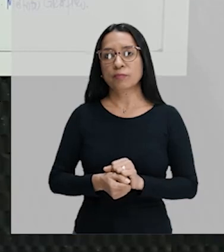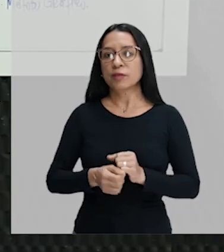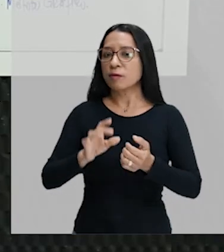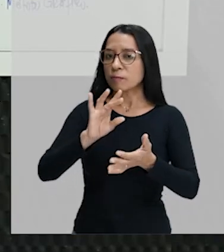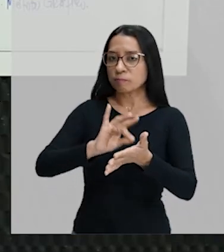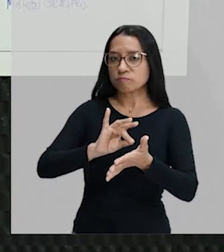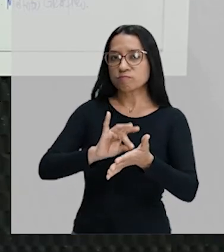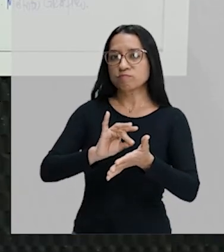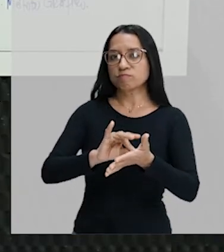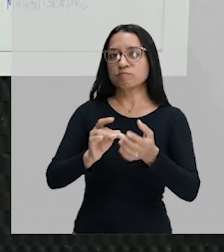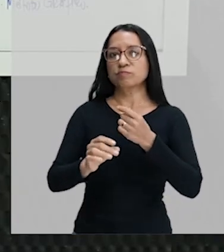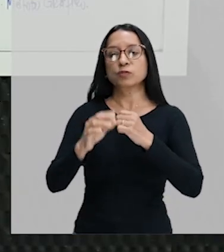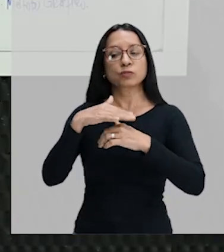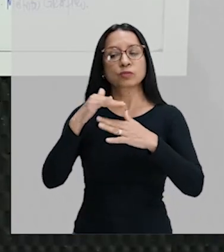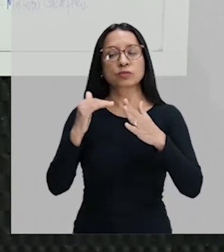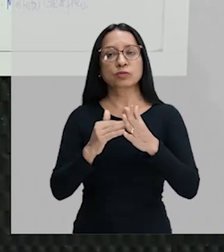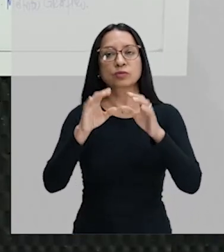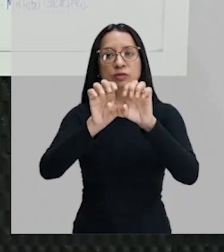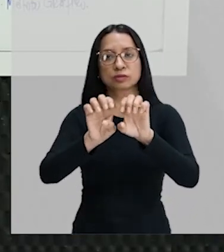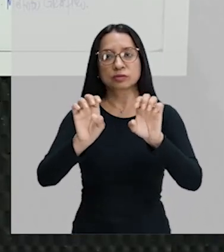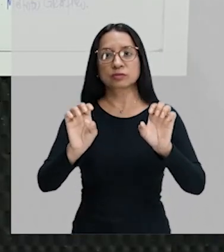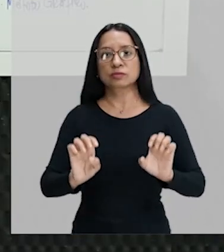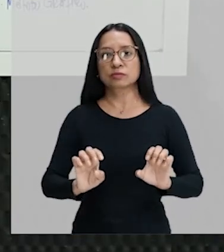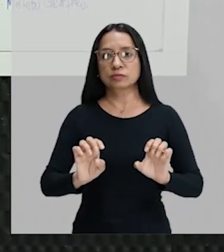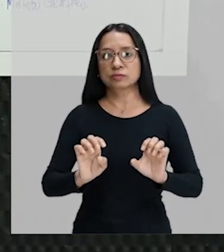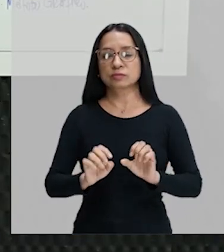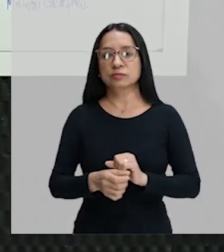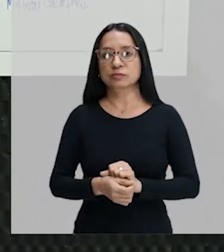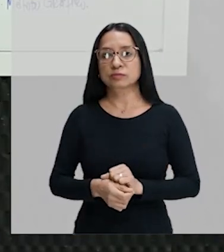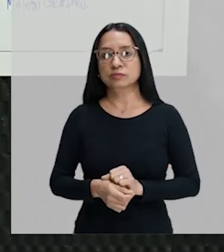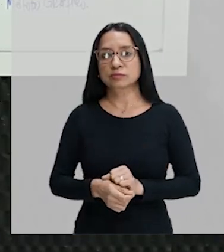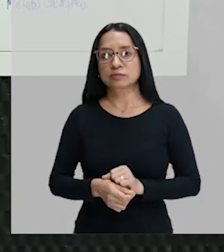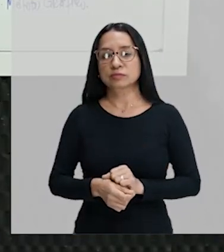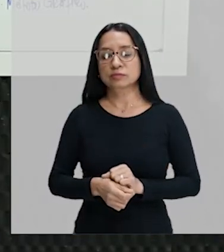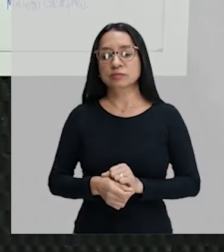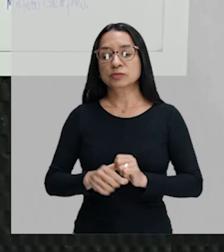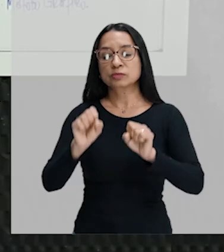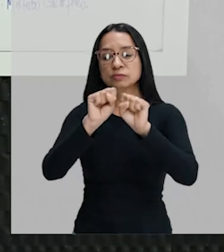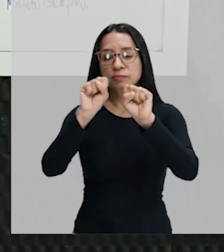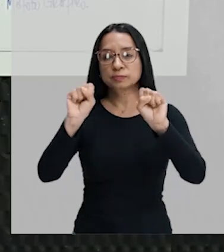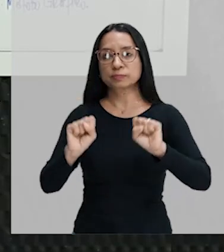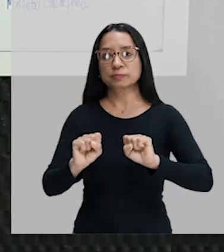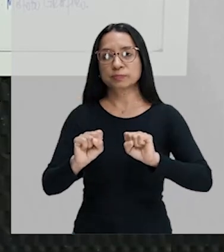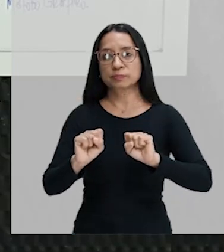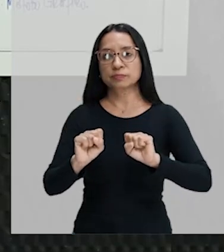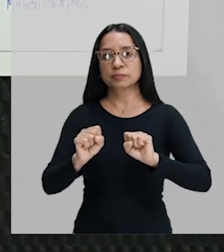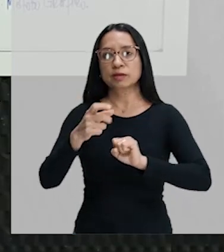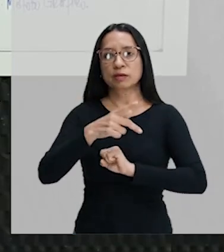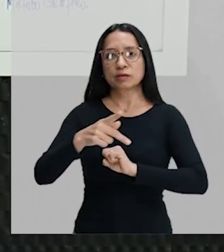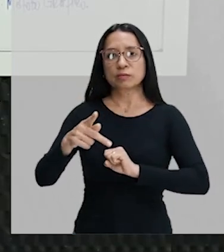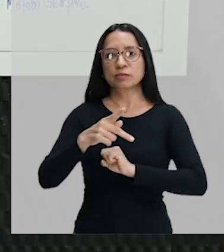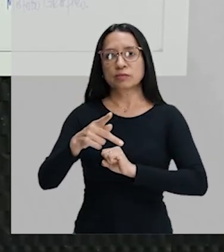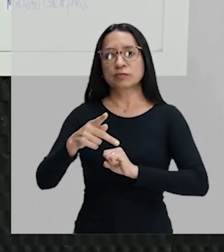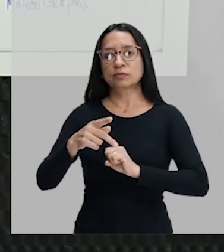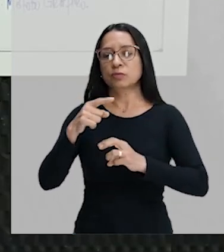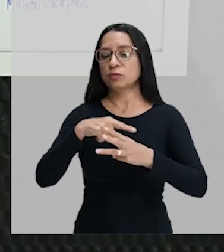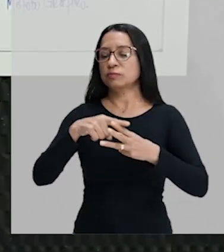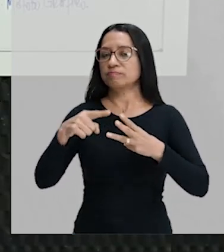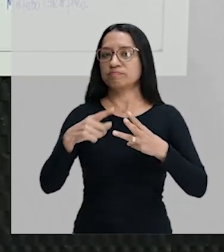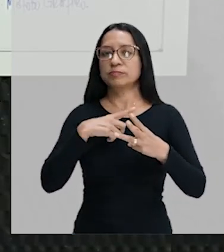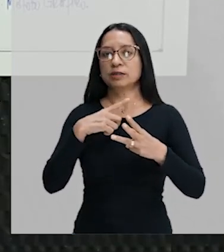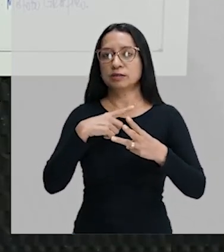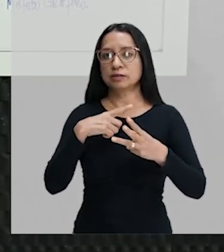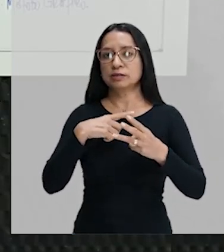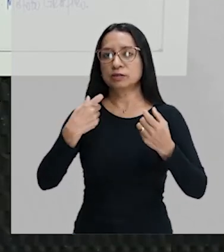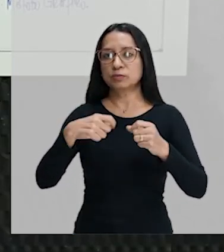satisfaz aí todas as equações do meu sistema. Professor, uma que tem 3, eu